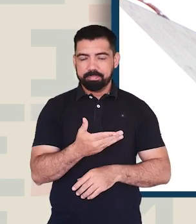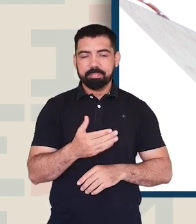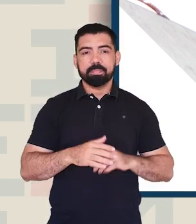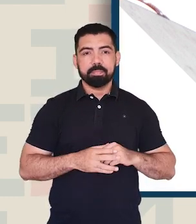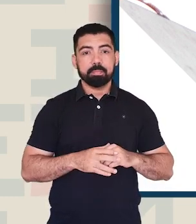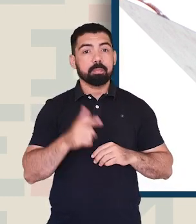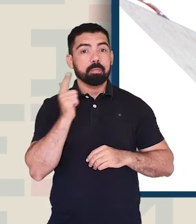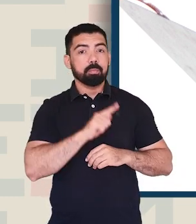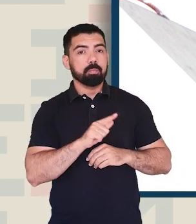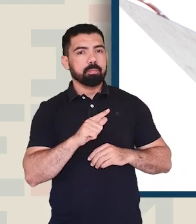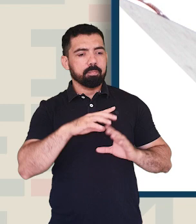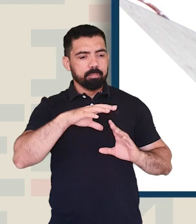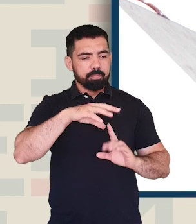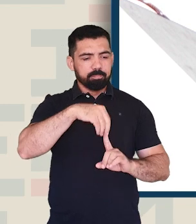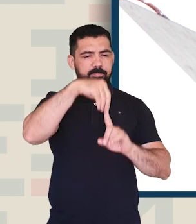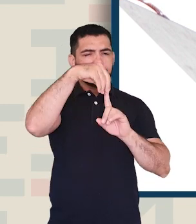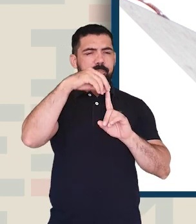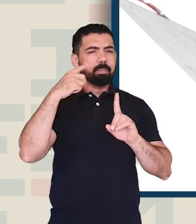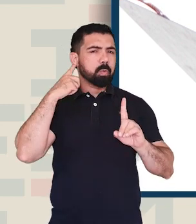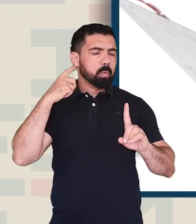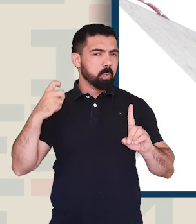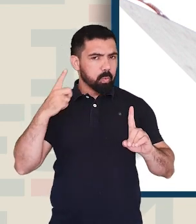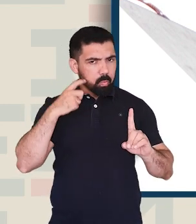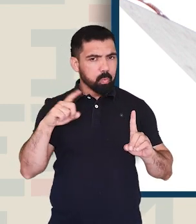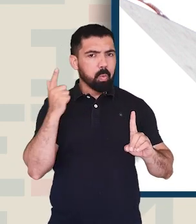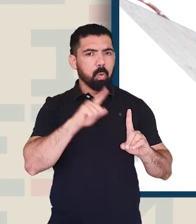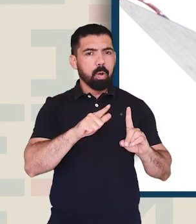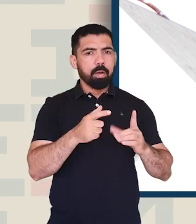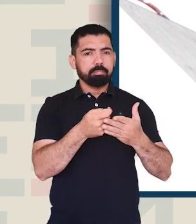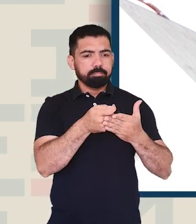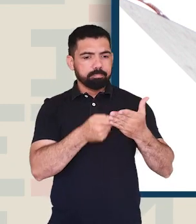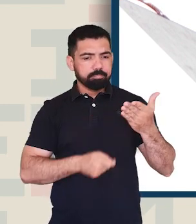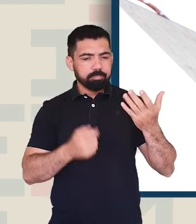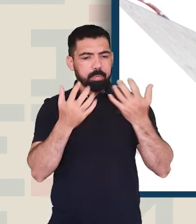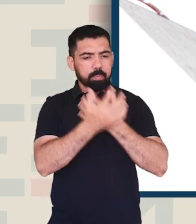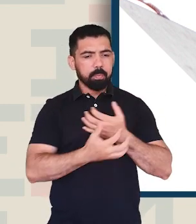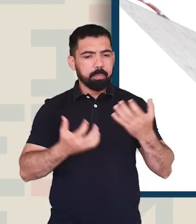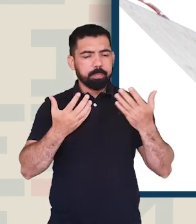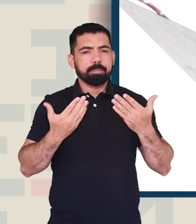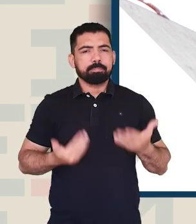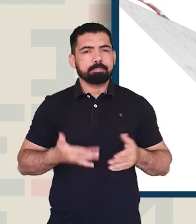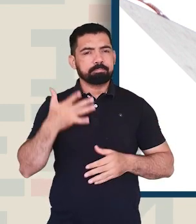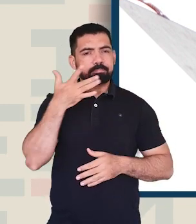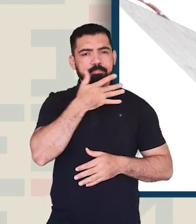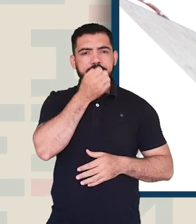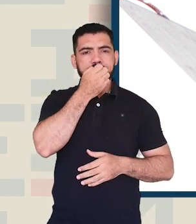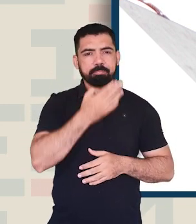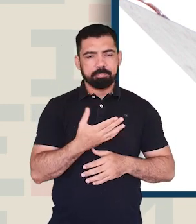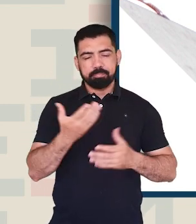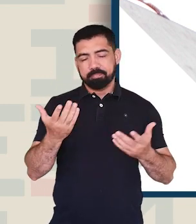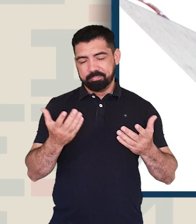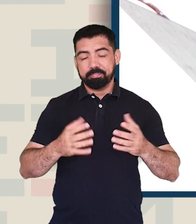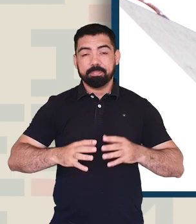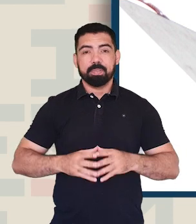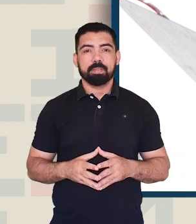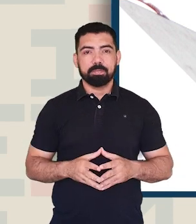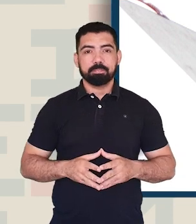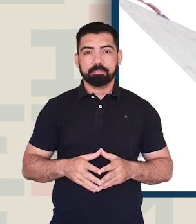de certa forma, uma unidade sonora e que torne a composição agradável, então, a execução de uma peça